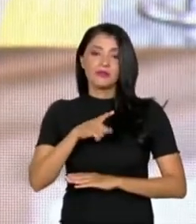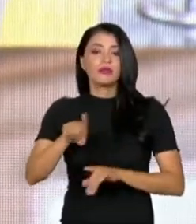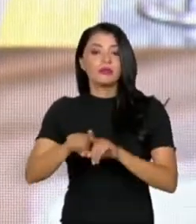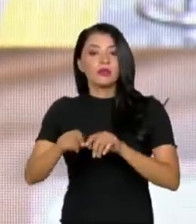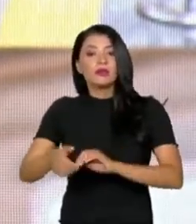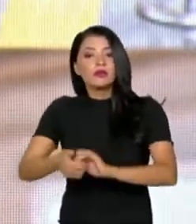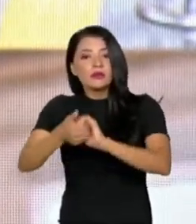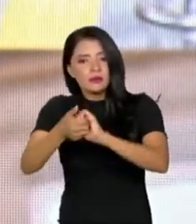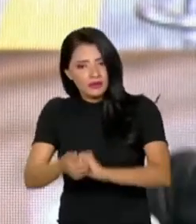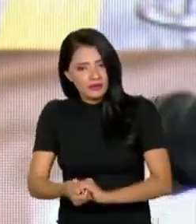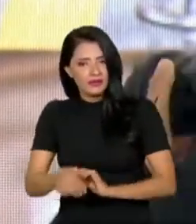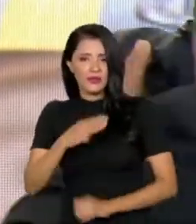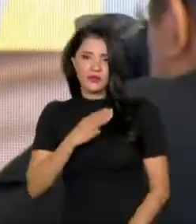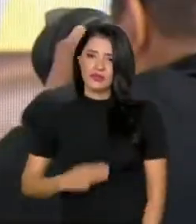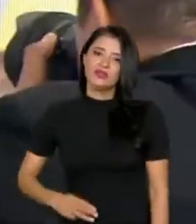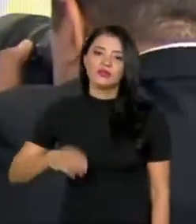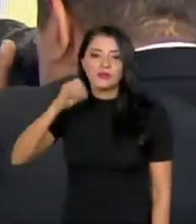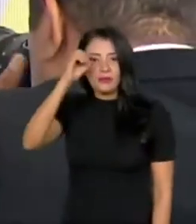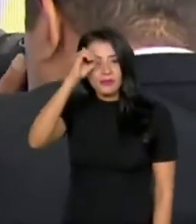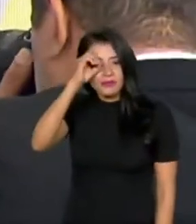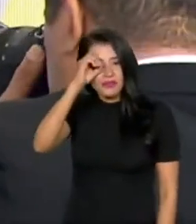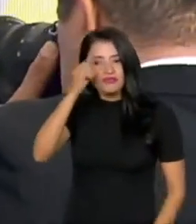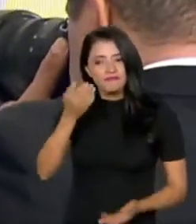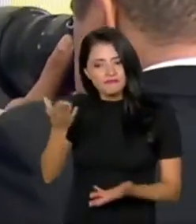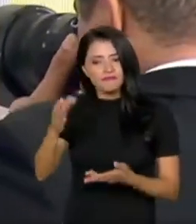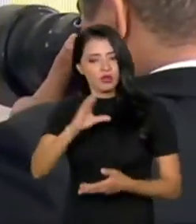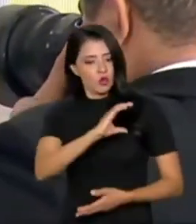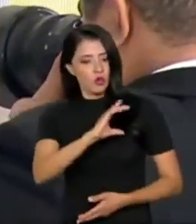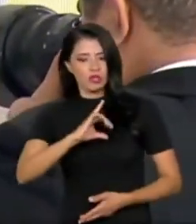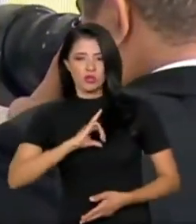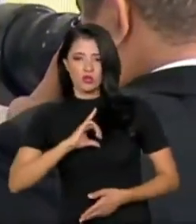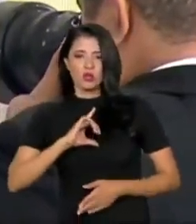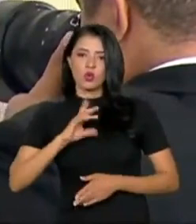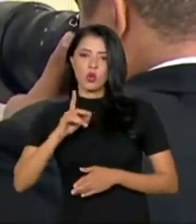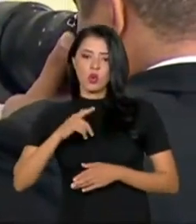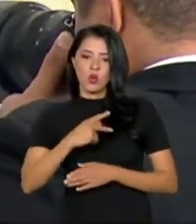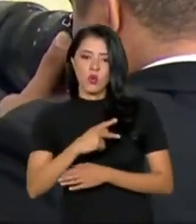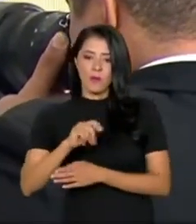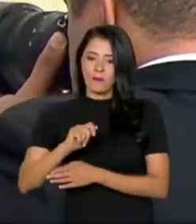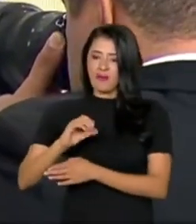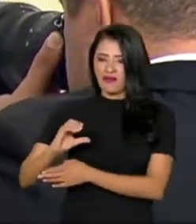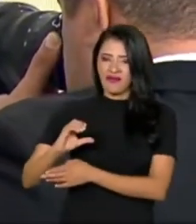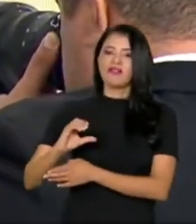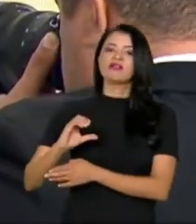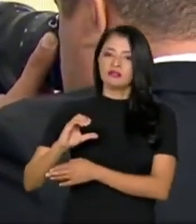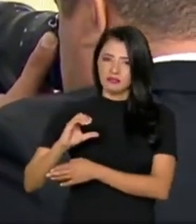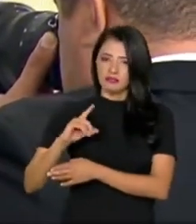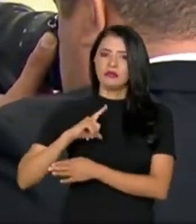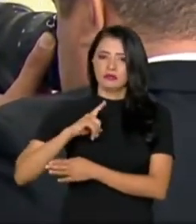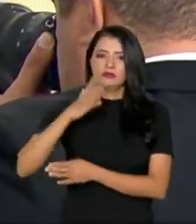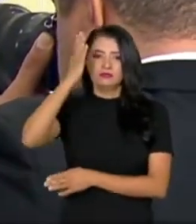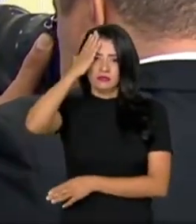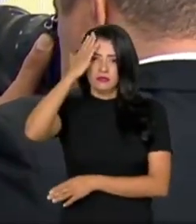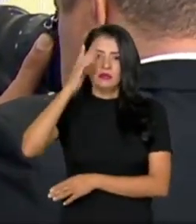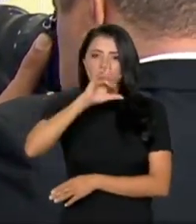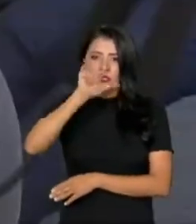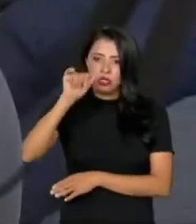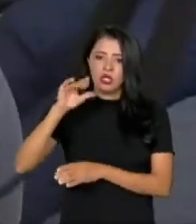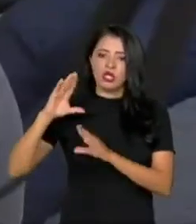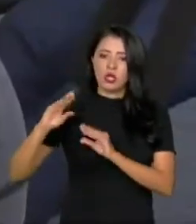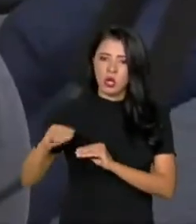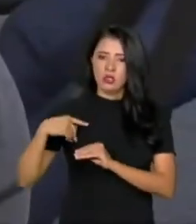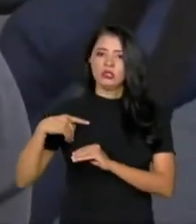cumprimentar o ministro Padilha, que coordenou todo o PAC. Eu sei que foram dias e